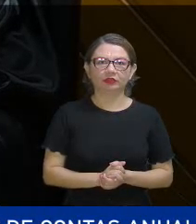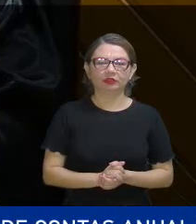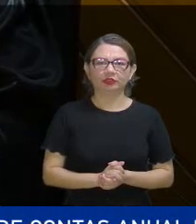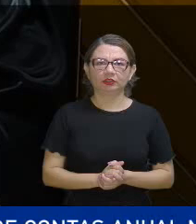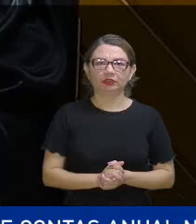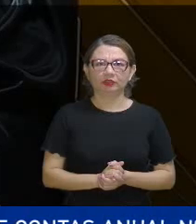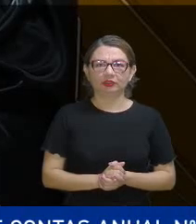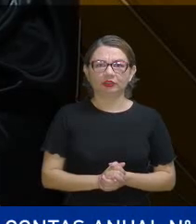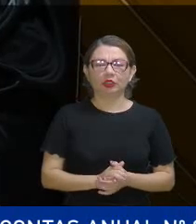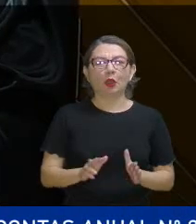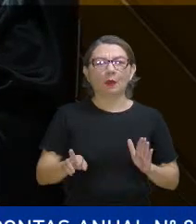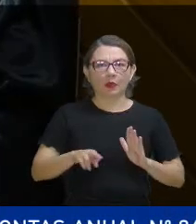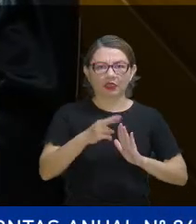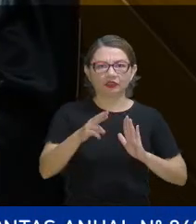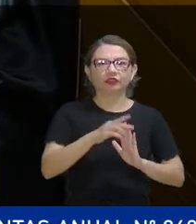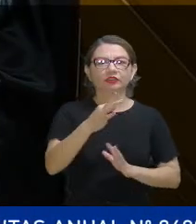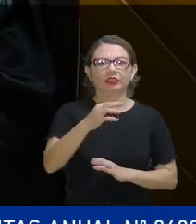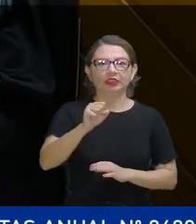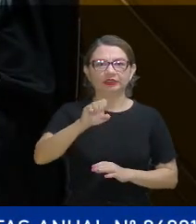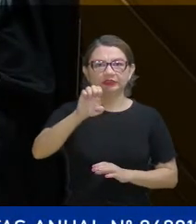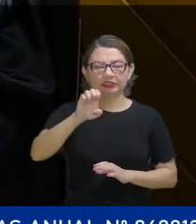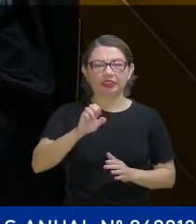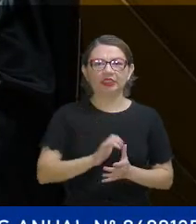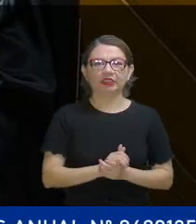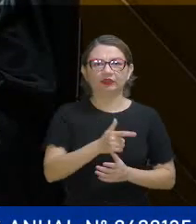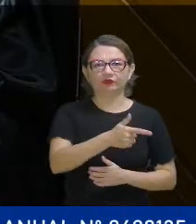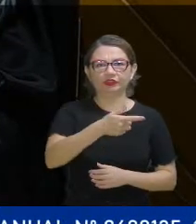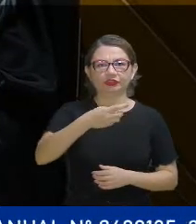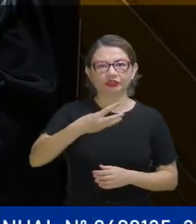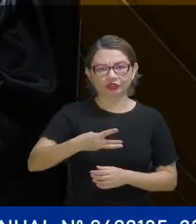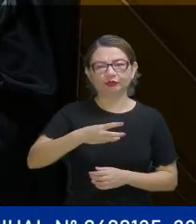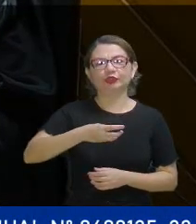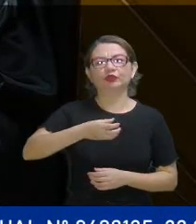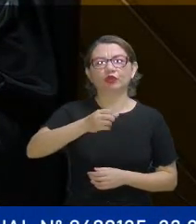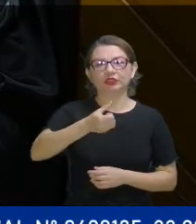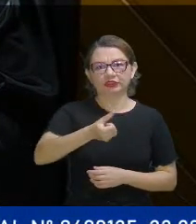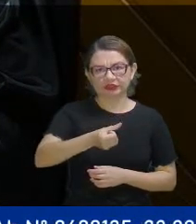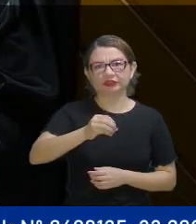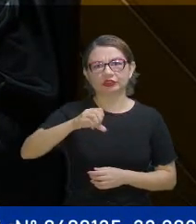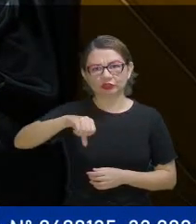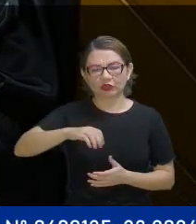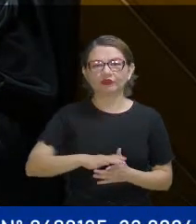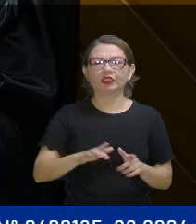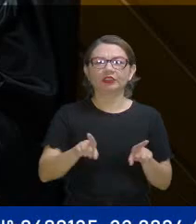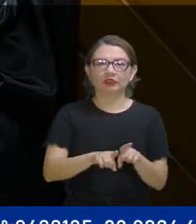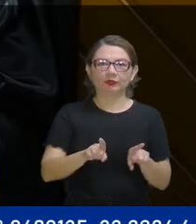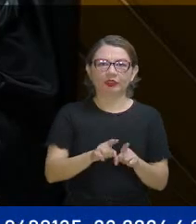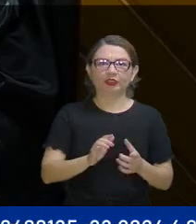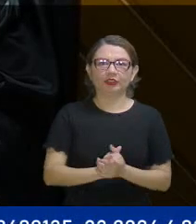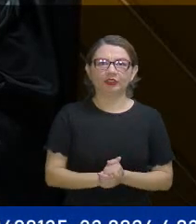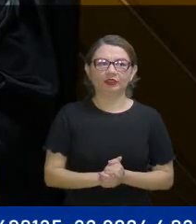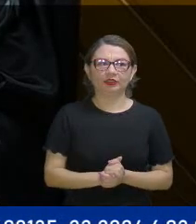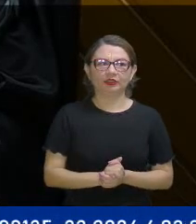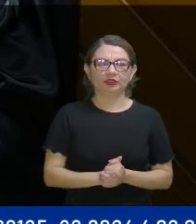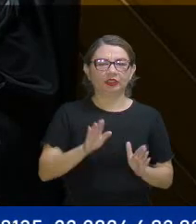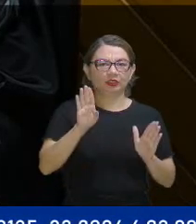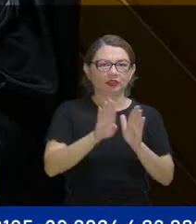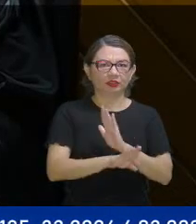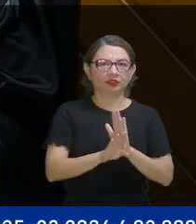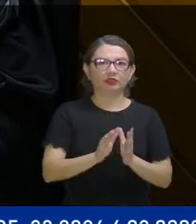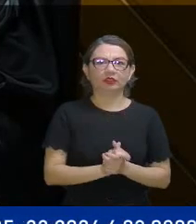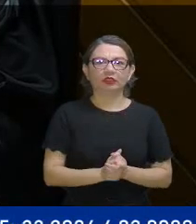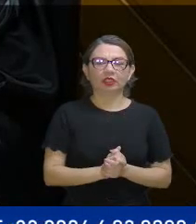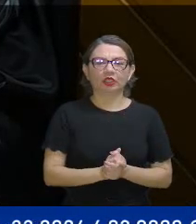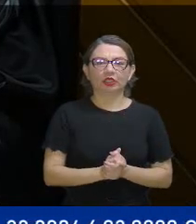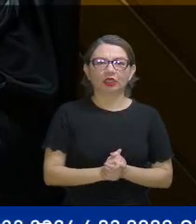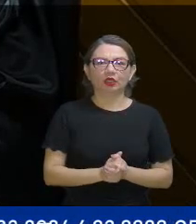conforme o disposto na resolução do TSE 23.709, quanto à sanção de desconto, o